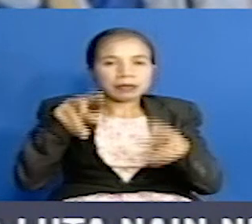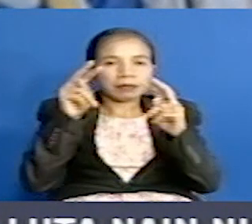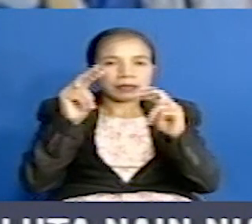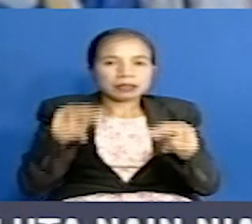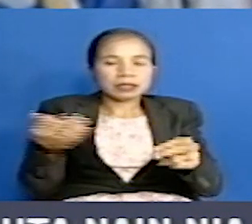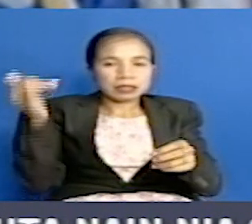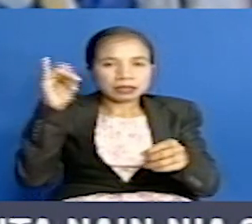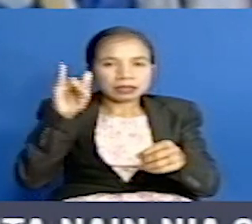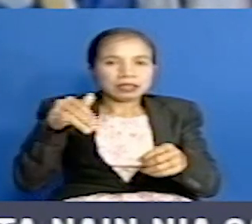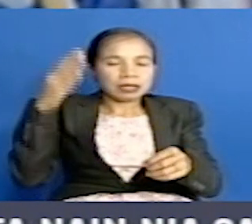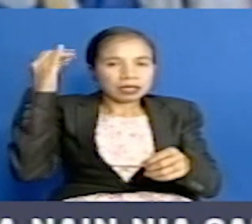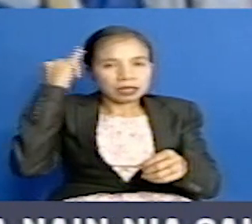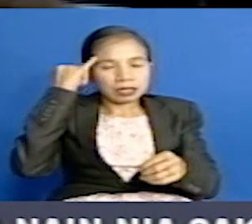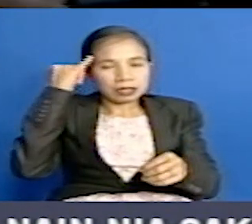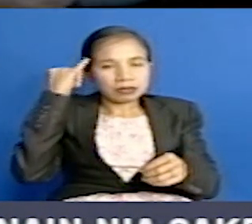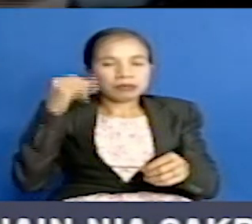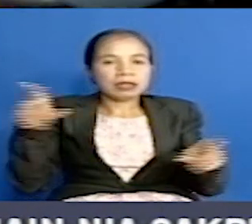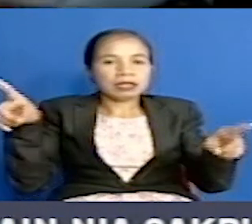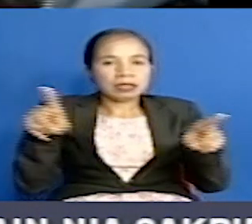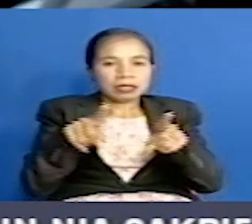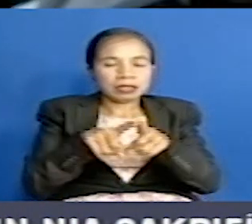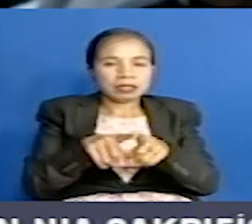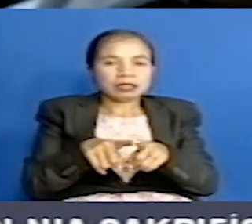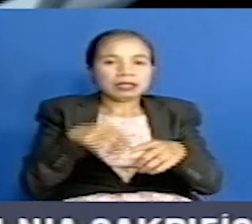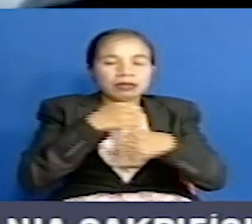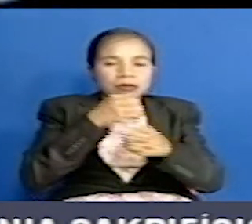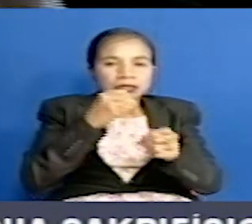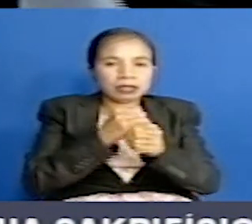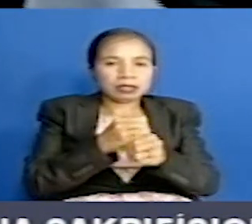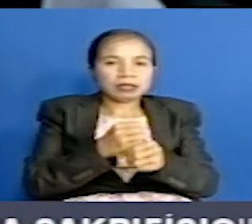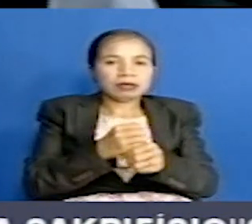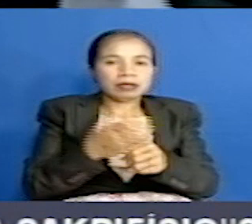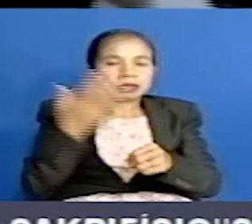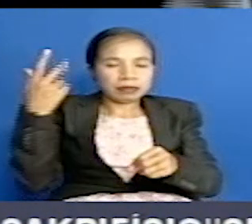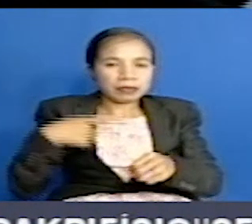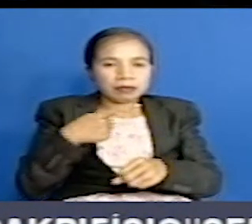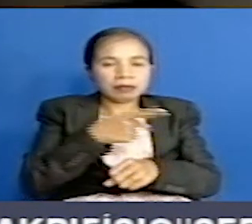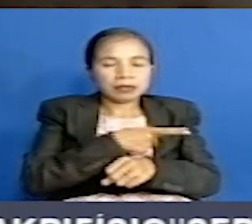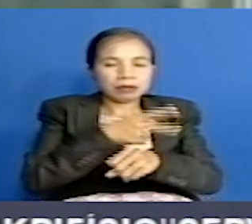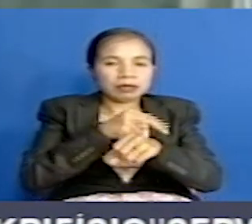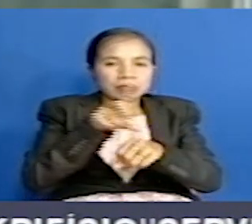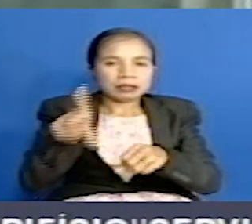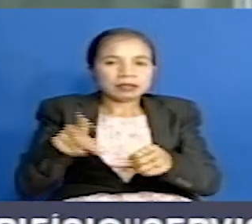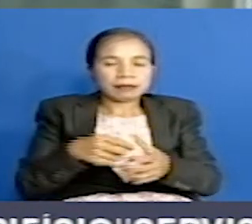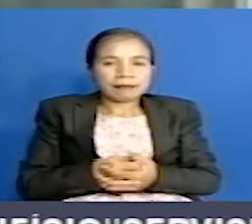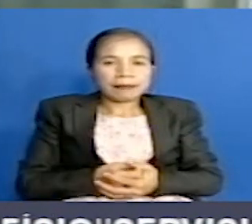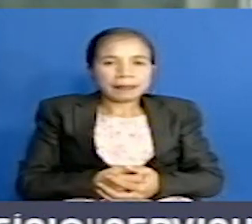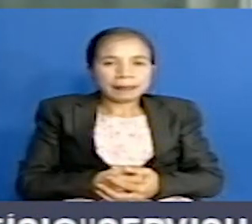também precisa ser a minha opinião no dar base fundamental. Atuhalo parecer e a Parlamento